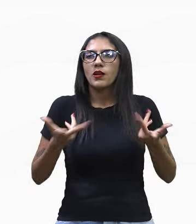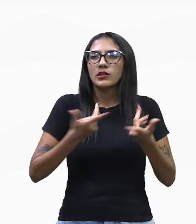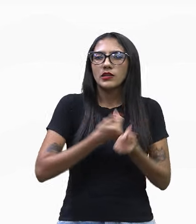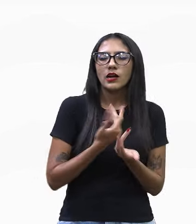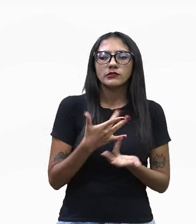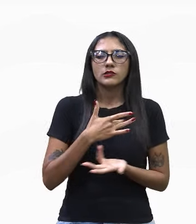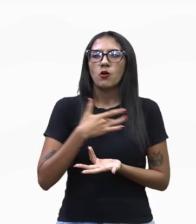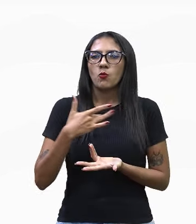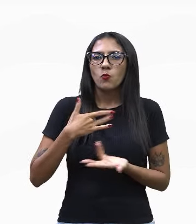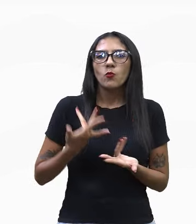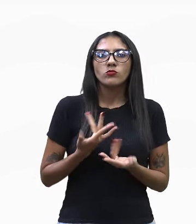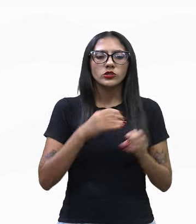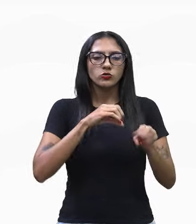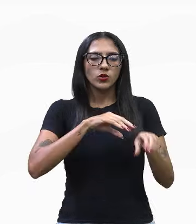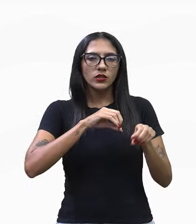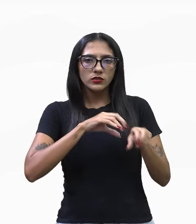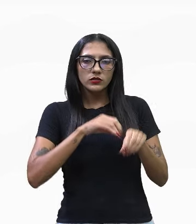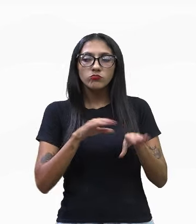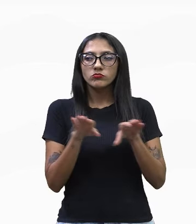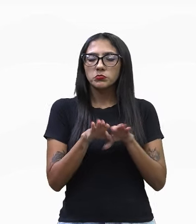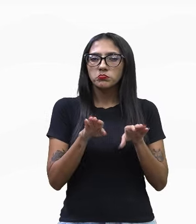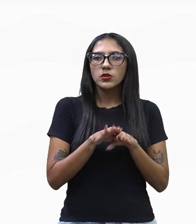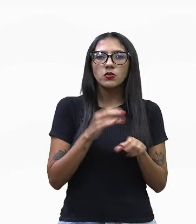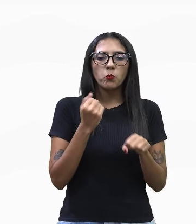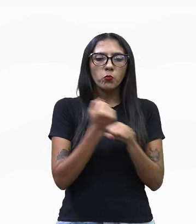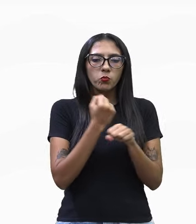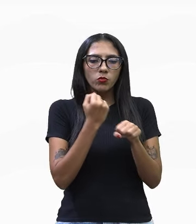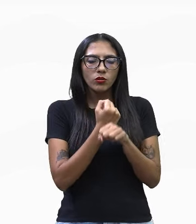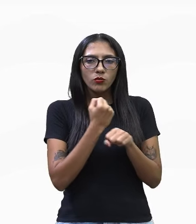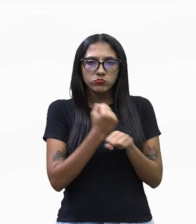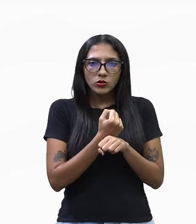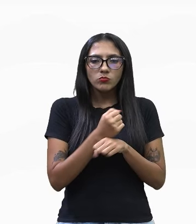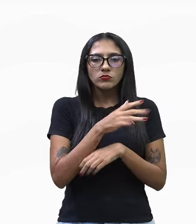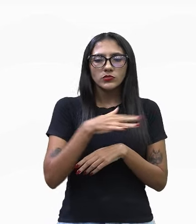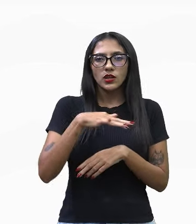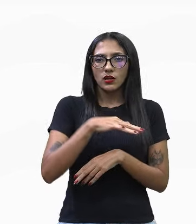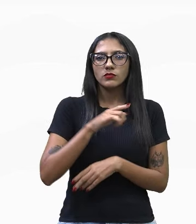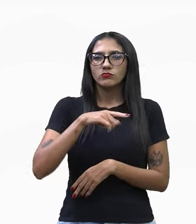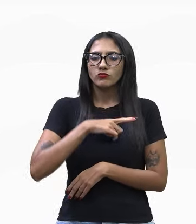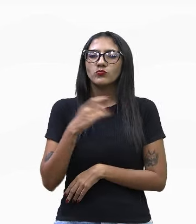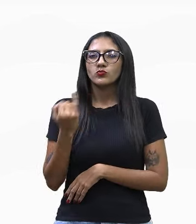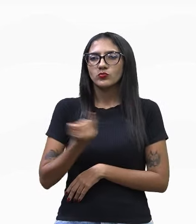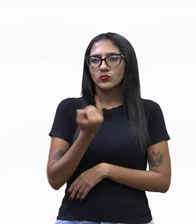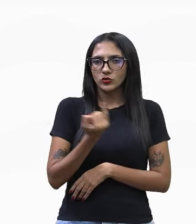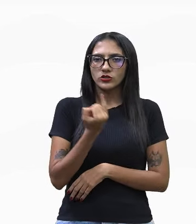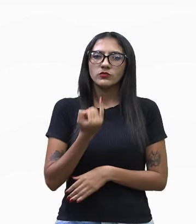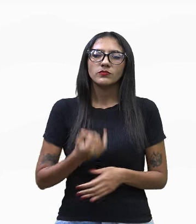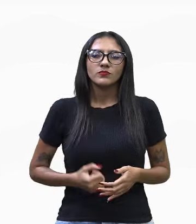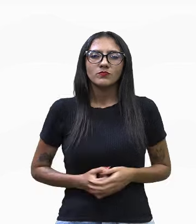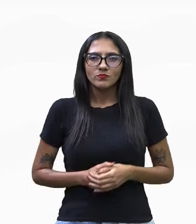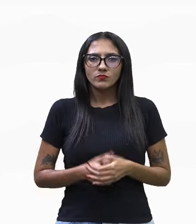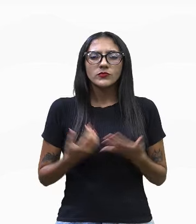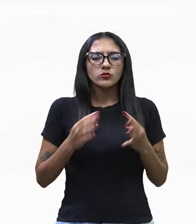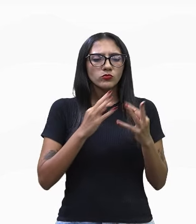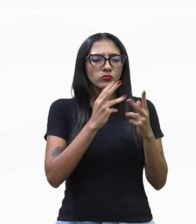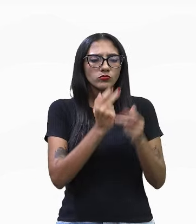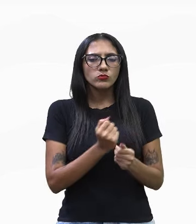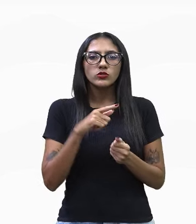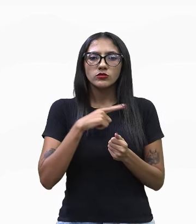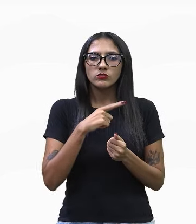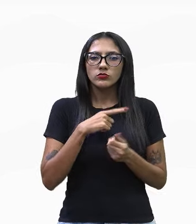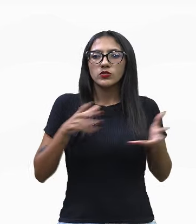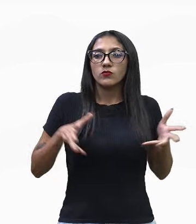Educação de qualidade educação infraestrutura que é fundamental exatamente e tudo isso vai contribuir para que para que tenha